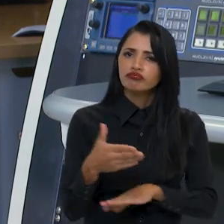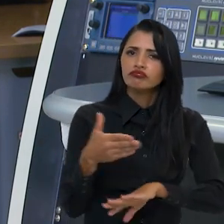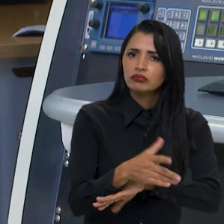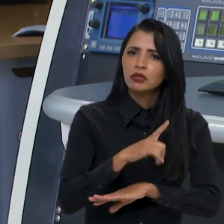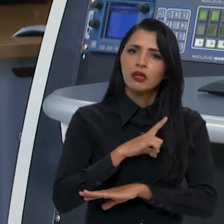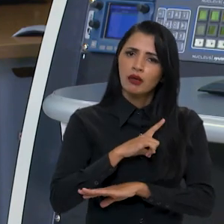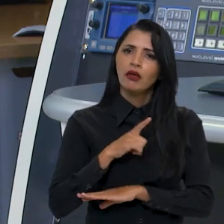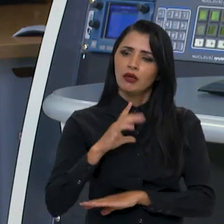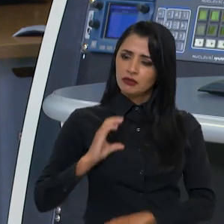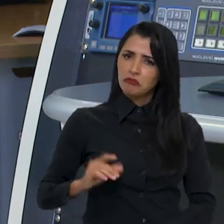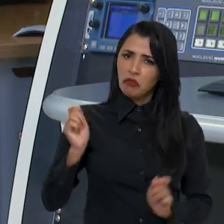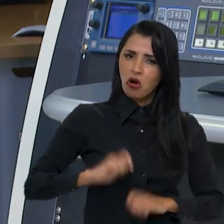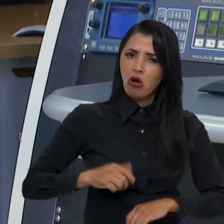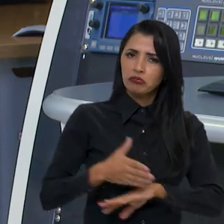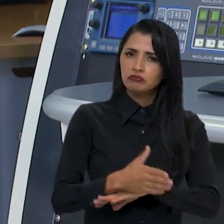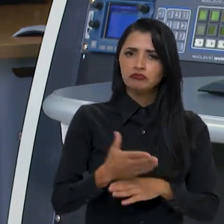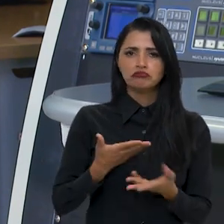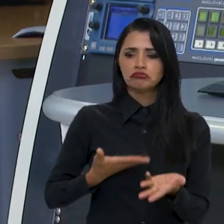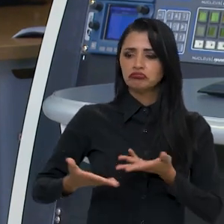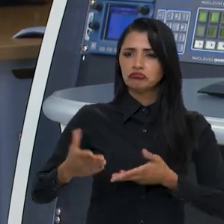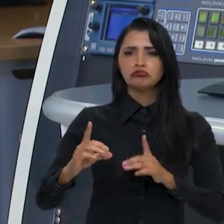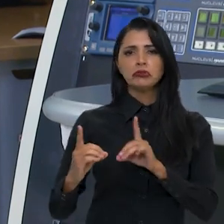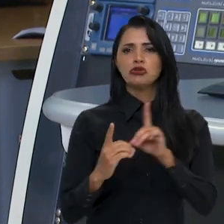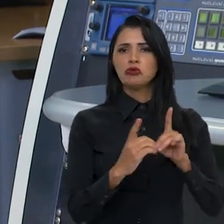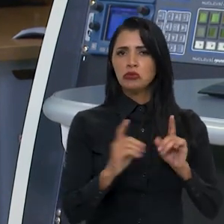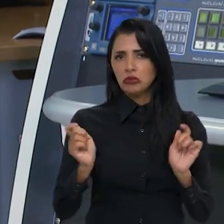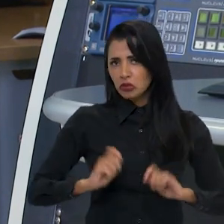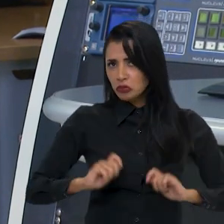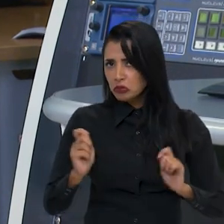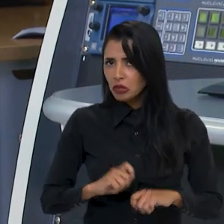tem acesso a quase todos os serviços